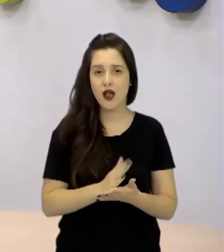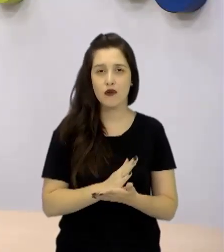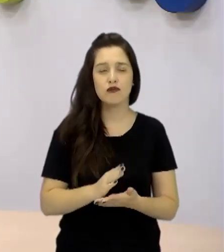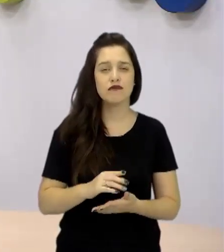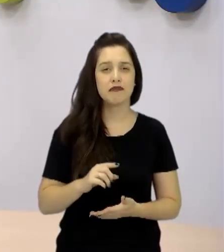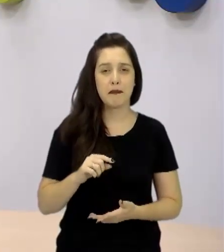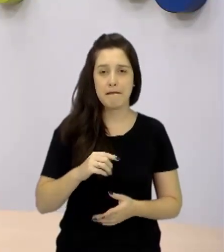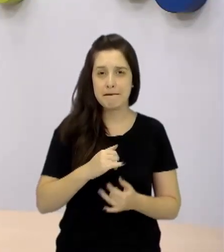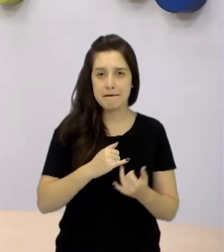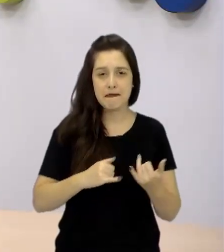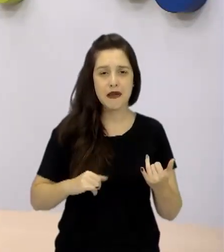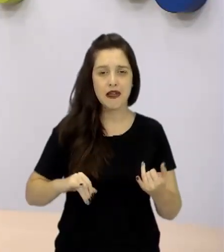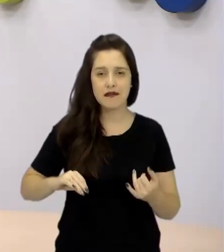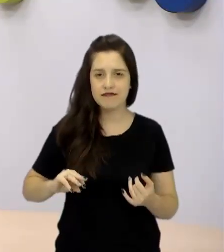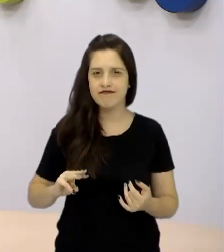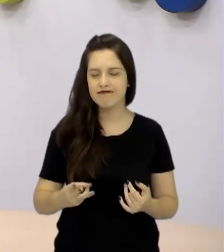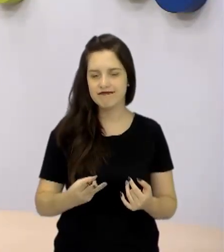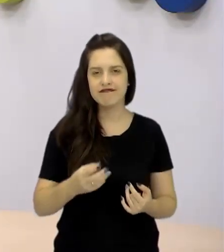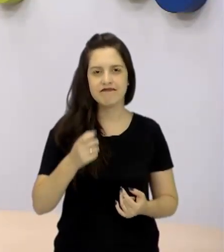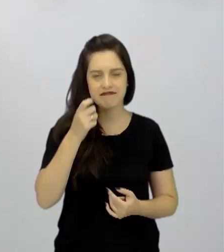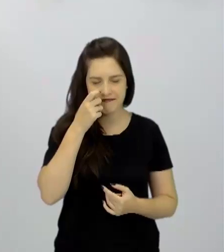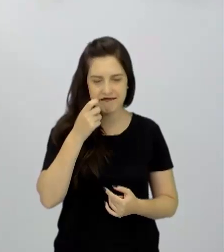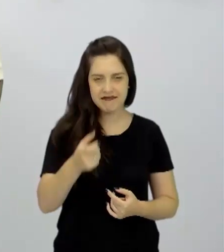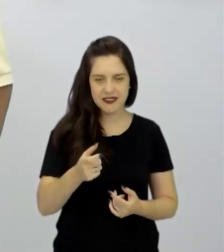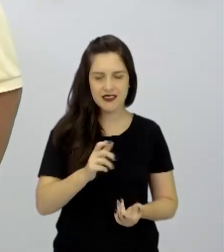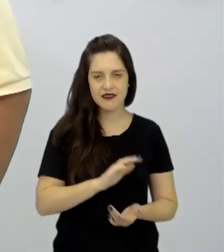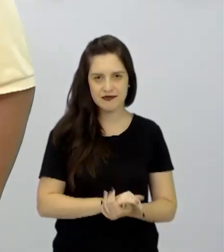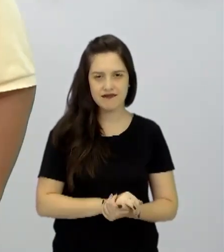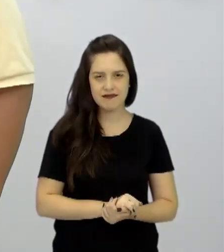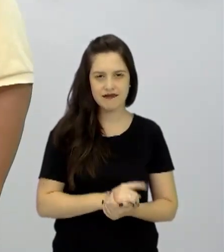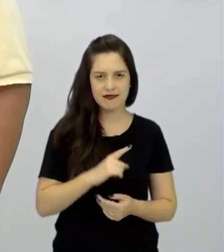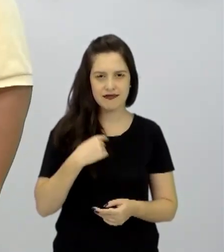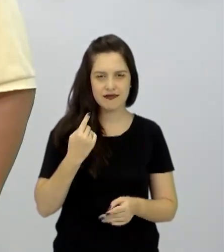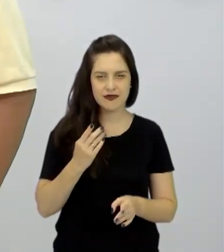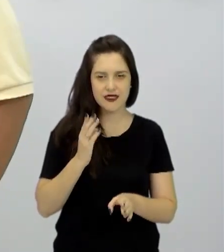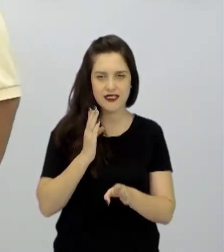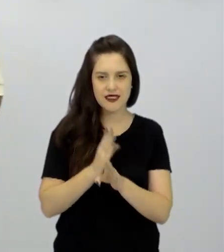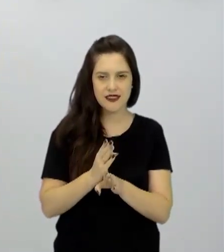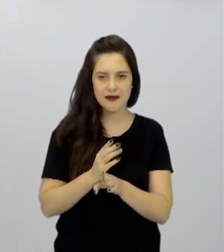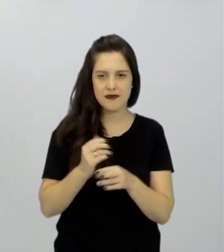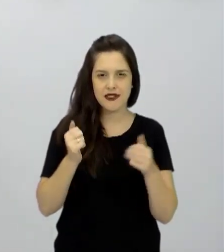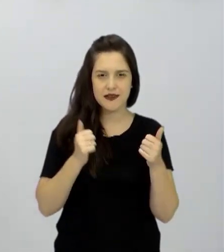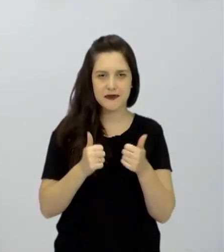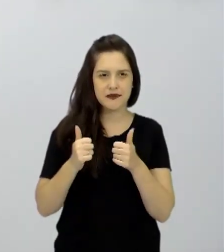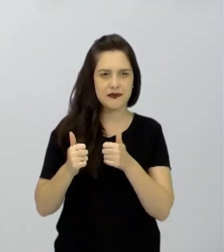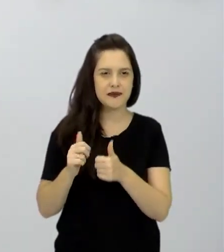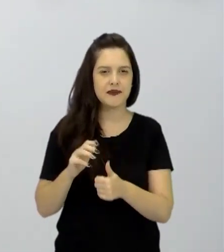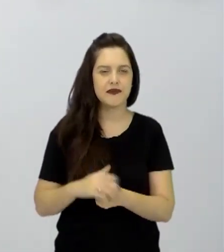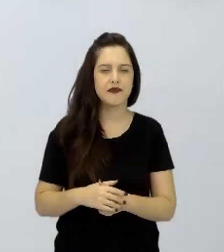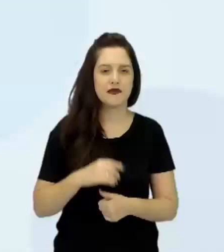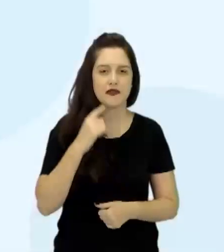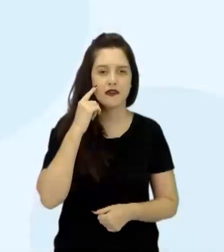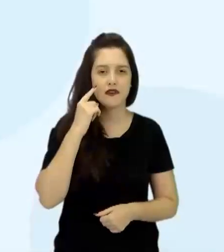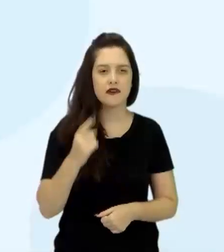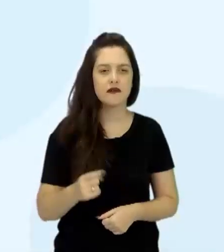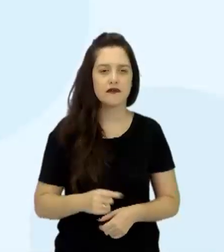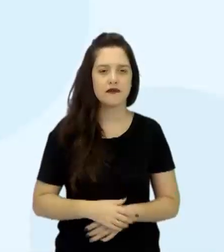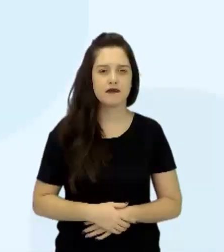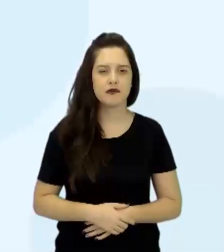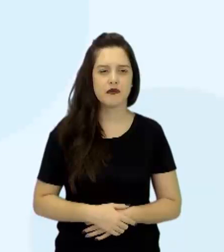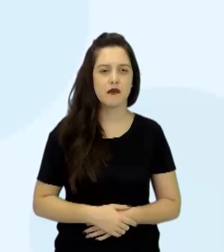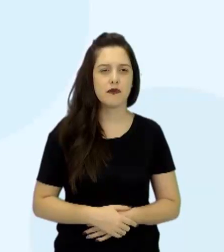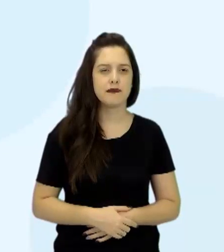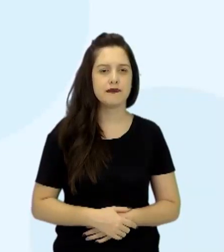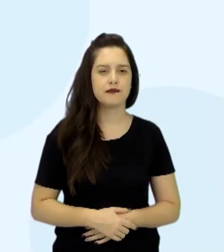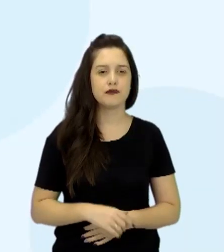É louco, né? Louco. Muito interessante. Desculpa interromper. Não, tudo bem. Então vamos lá. Número de